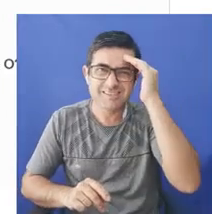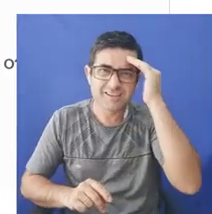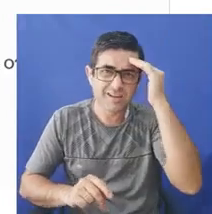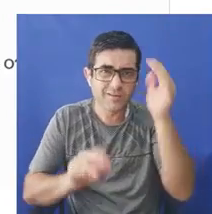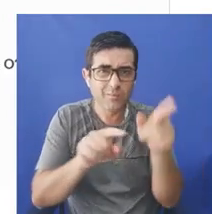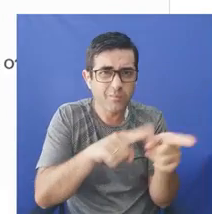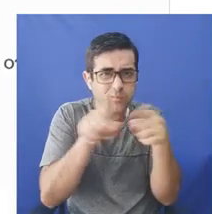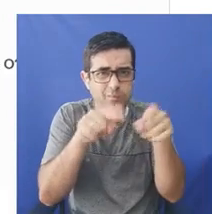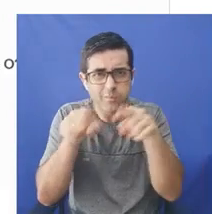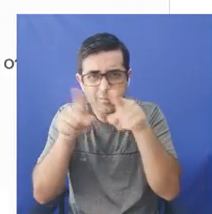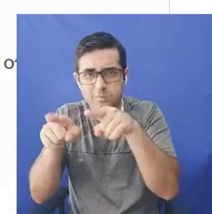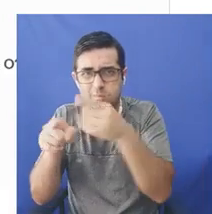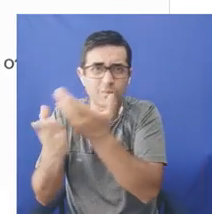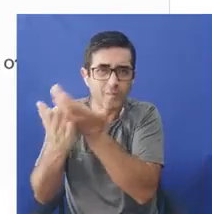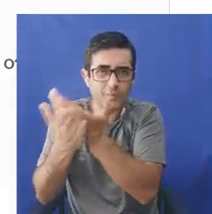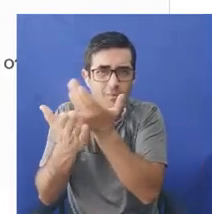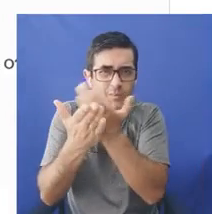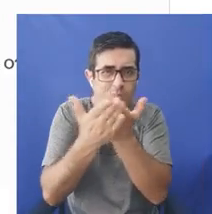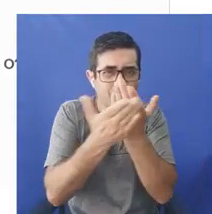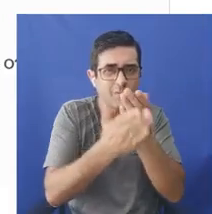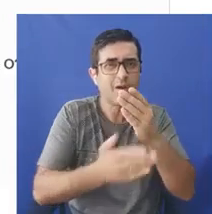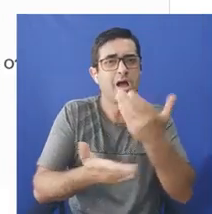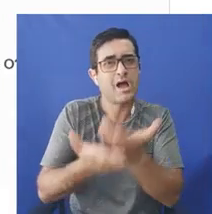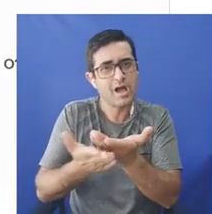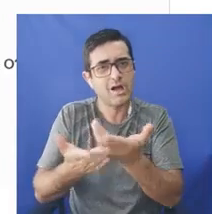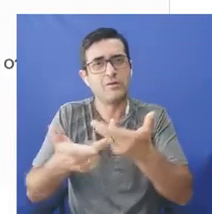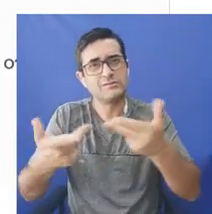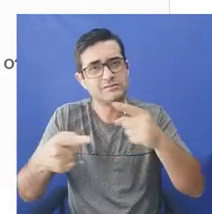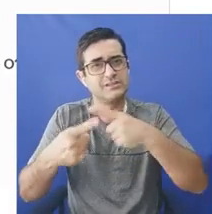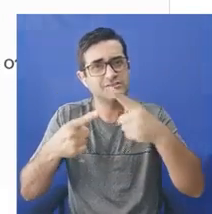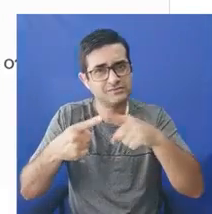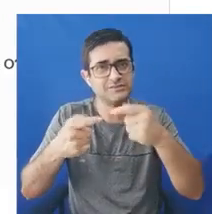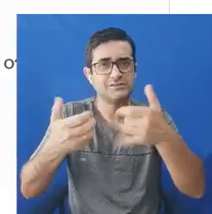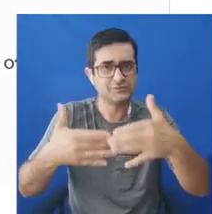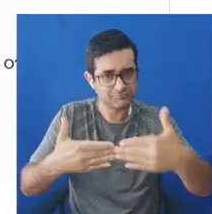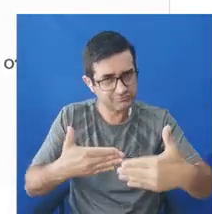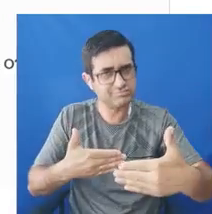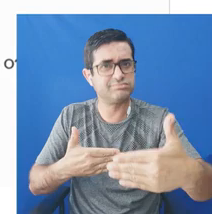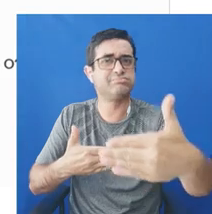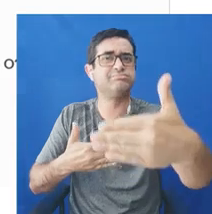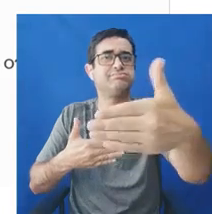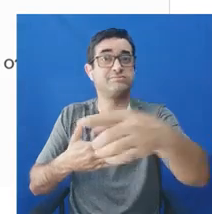não entenderam, recapitulem tanto a aula quanto os exercícios